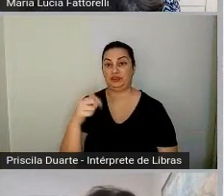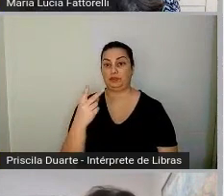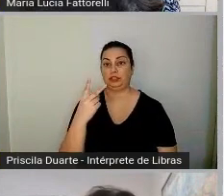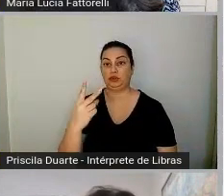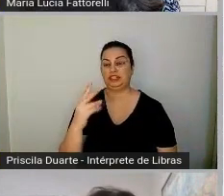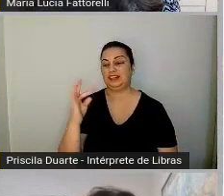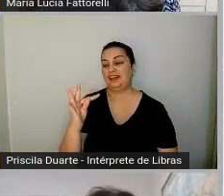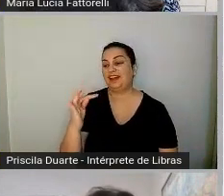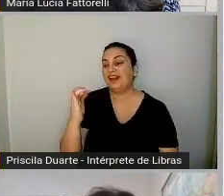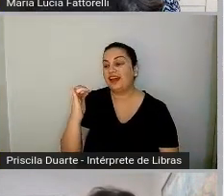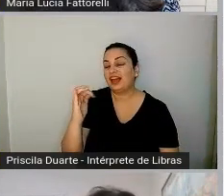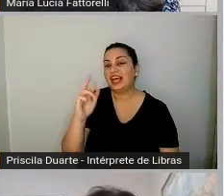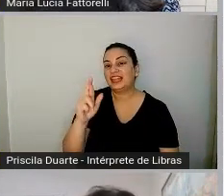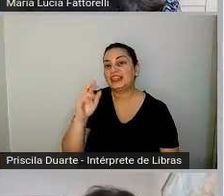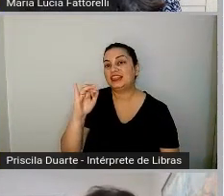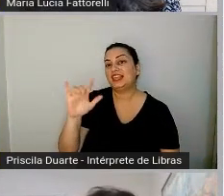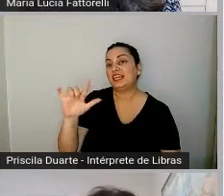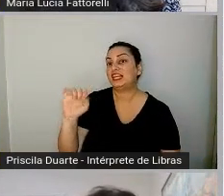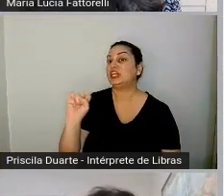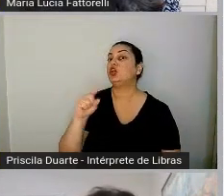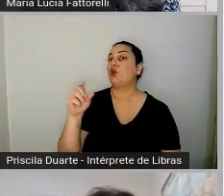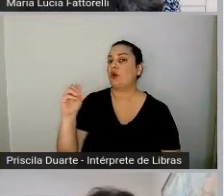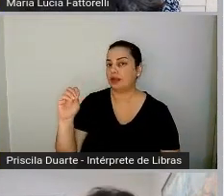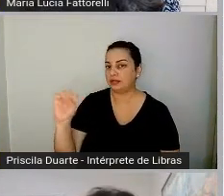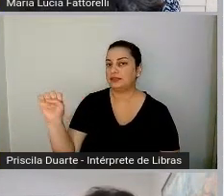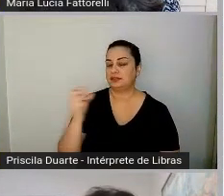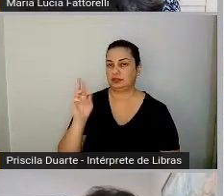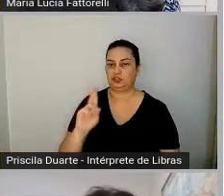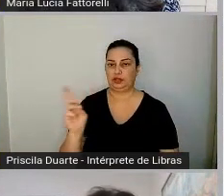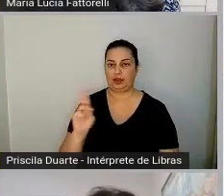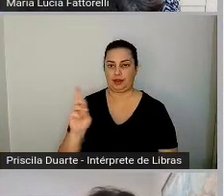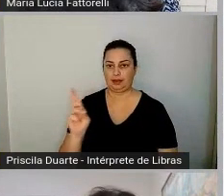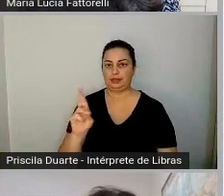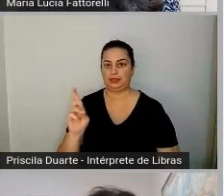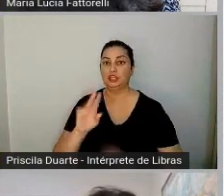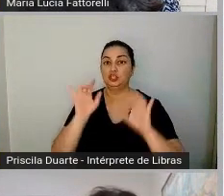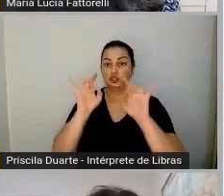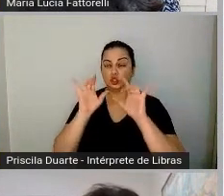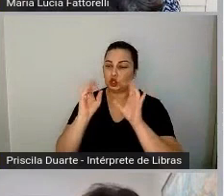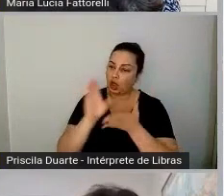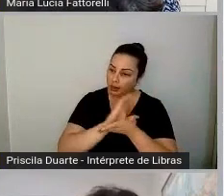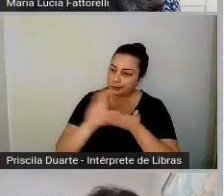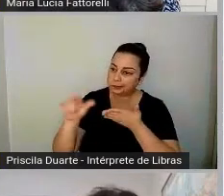né, projetados para juros e amortizações da dívida, né,